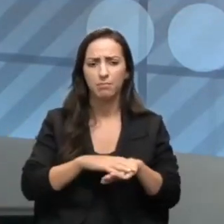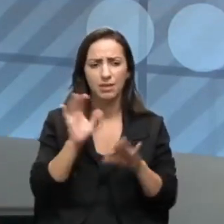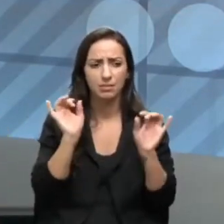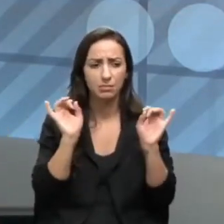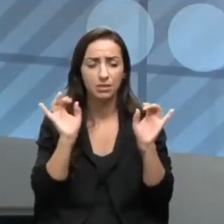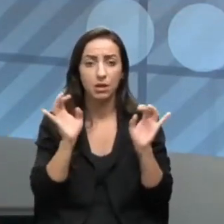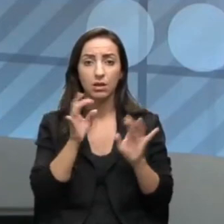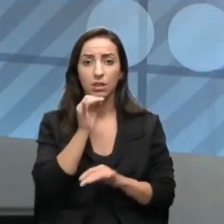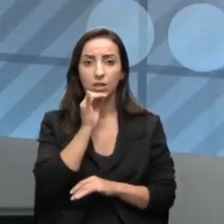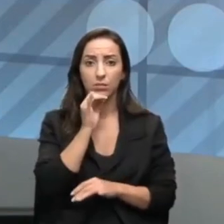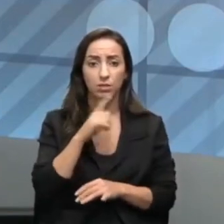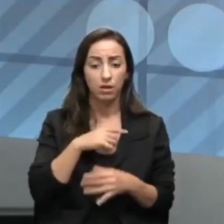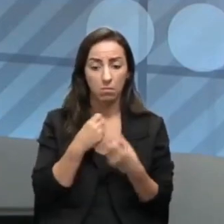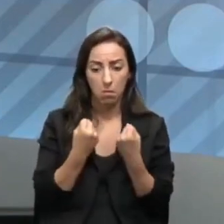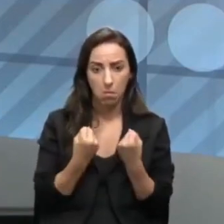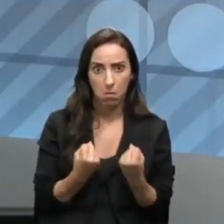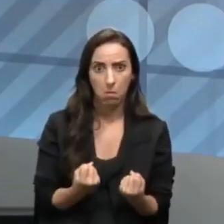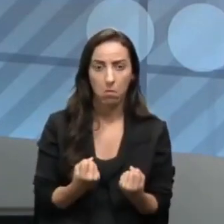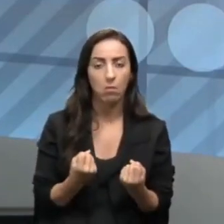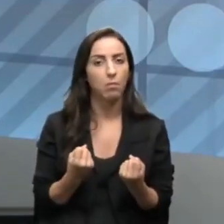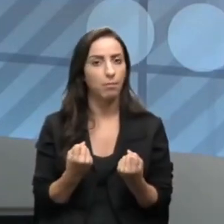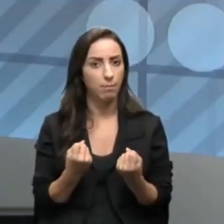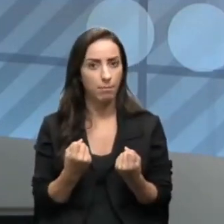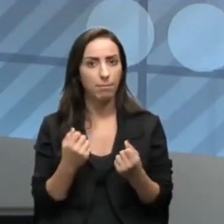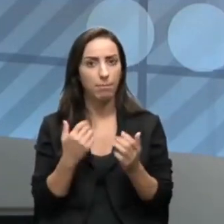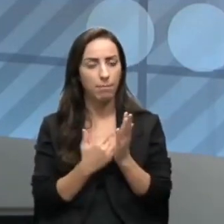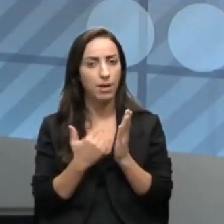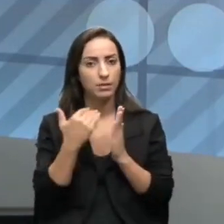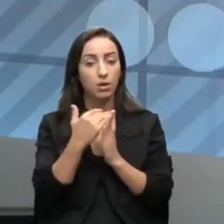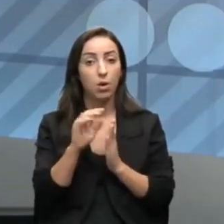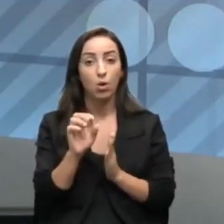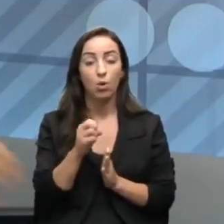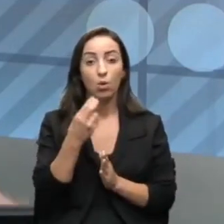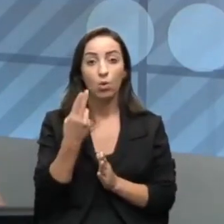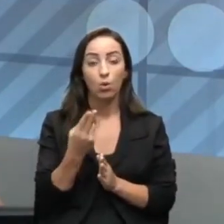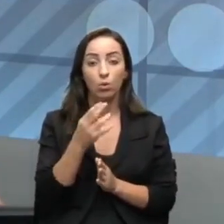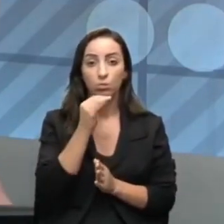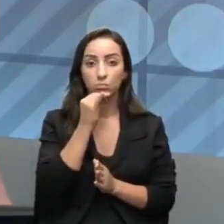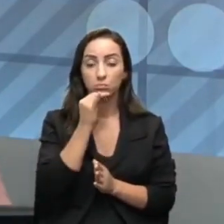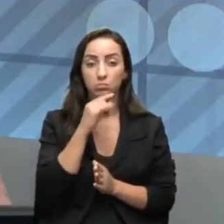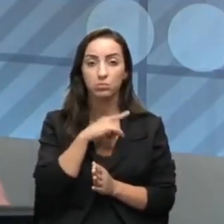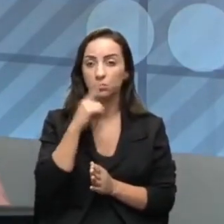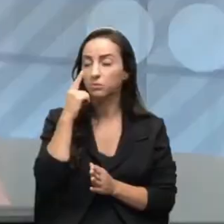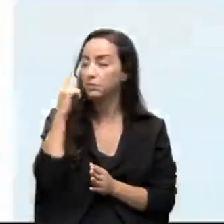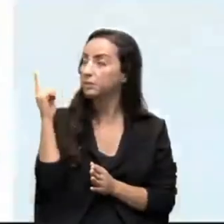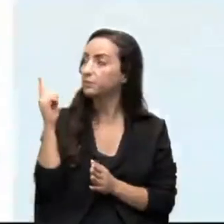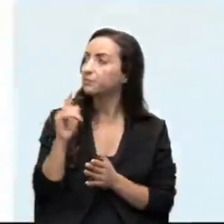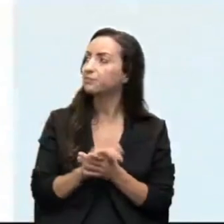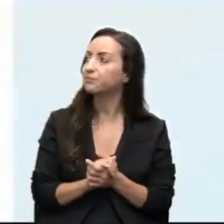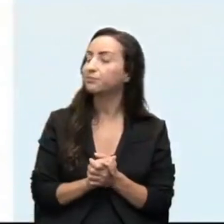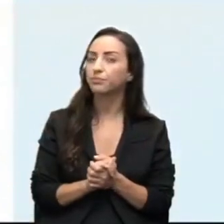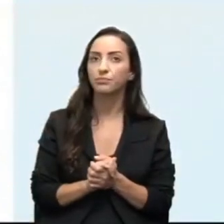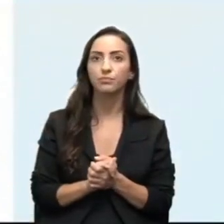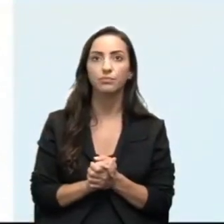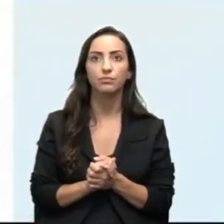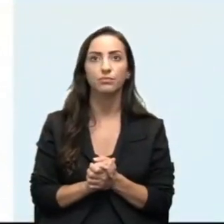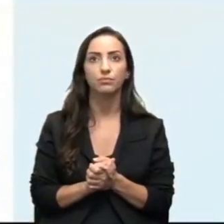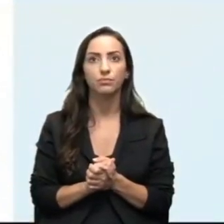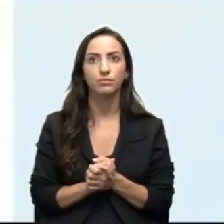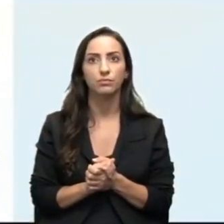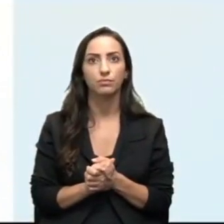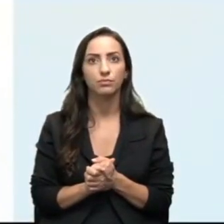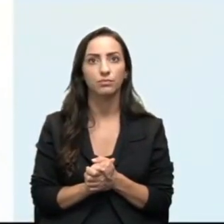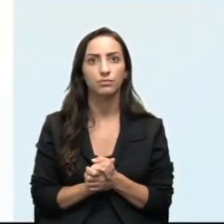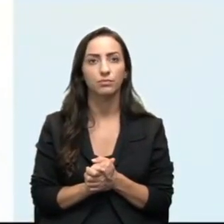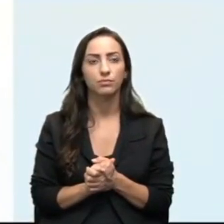quando ou a gente tem cargas muito altas atuando no nosso elemento, ou a gente tem, como a gente pode ver aqui pela